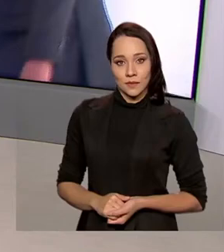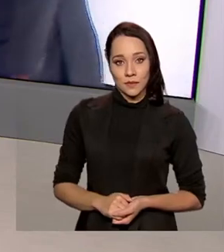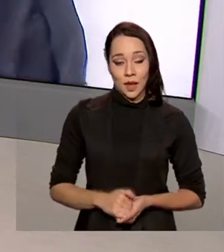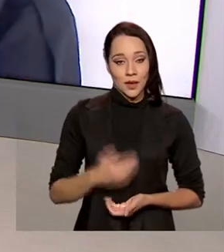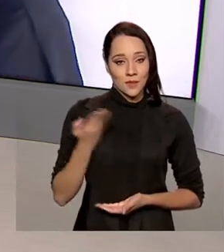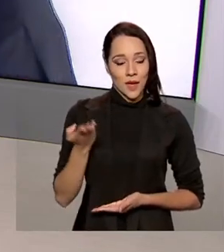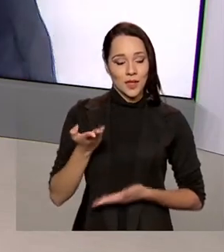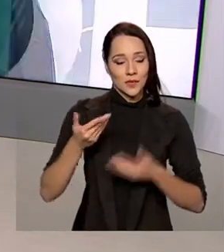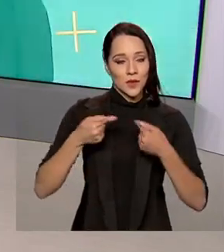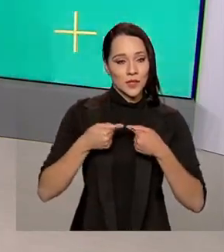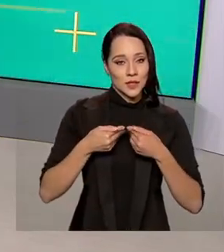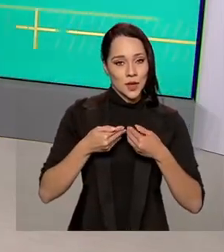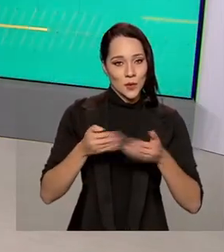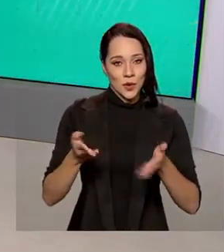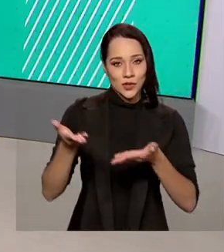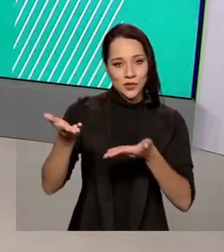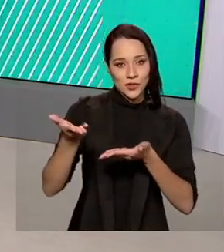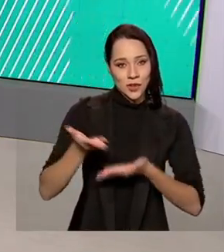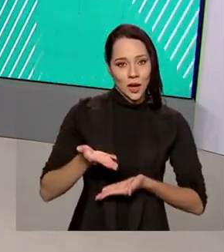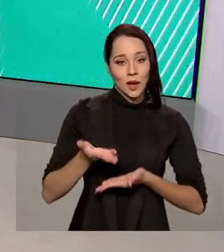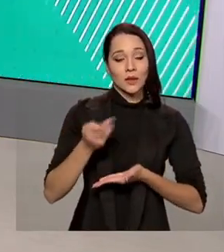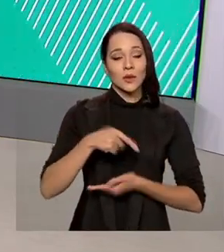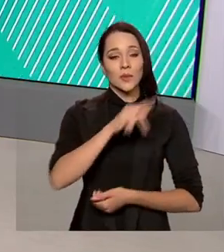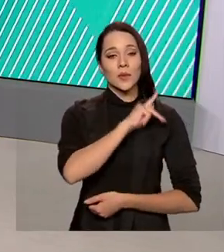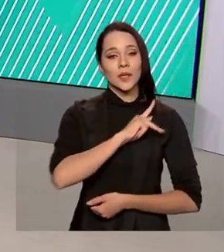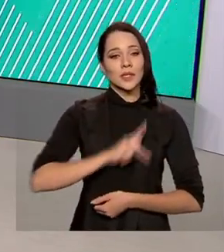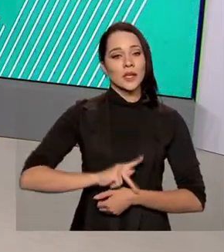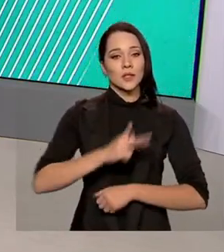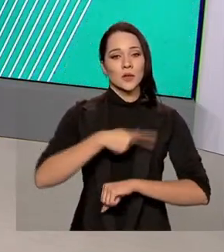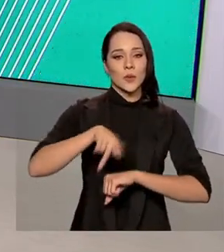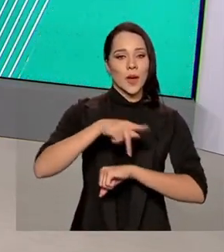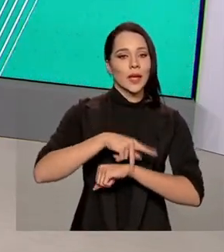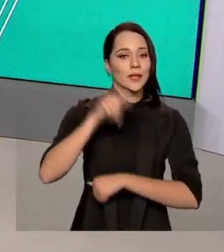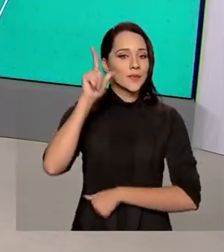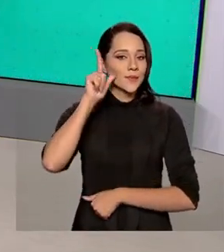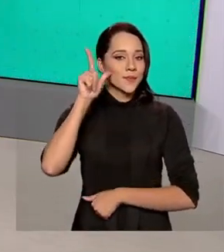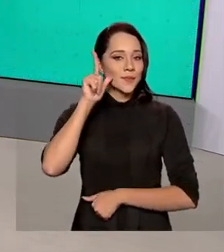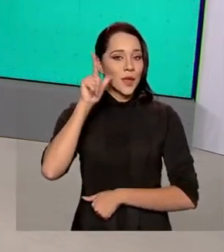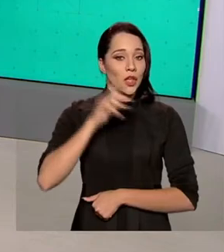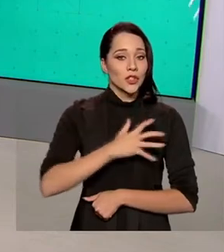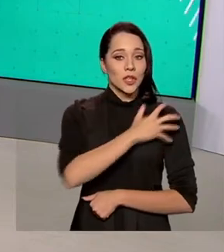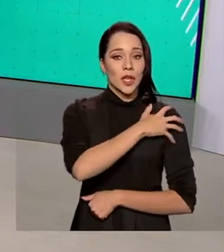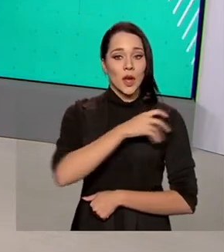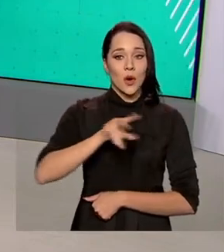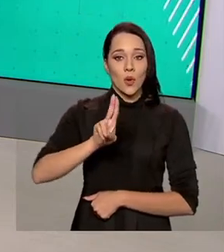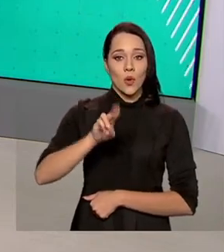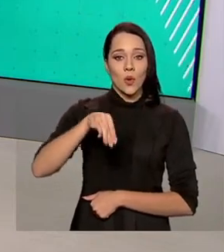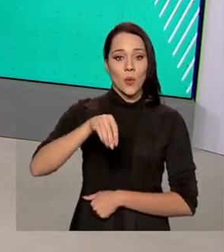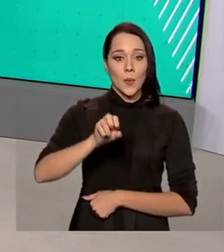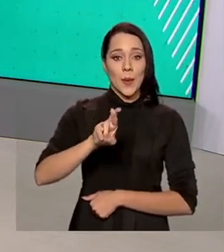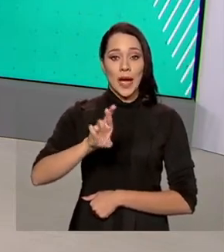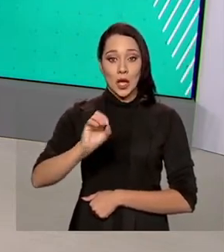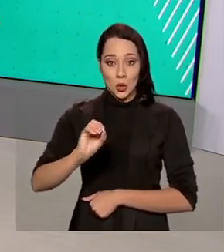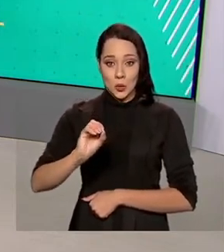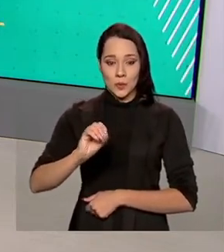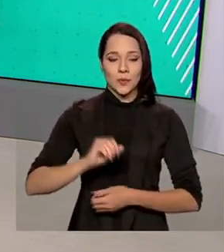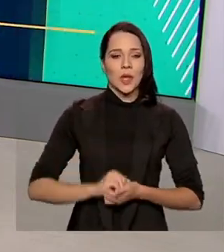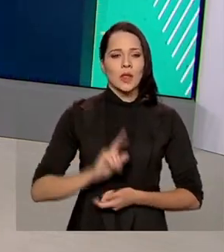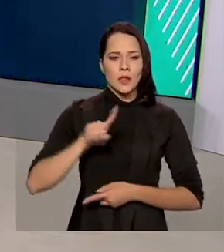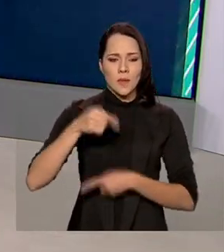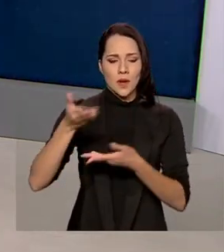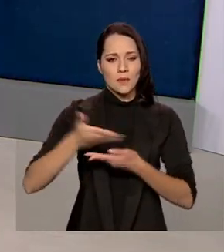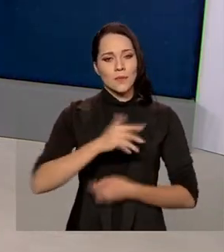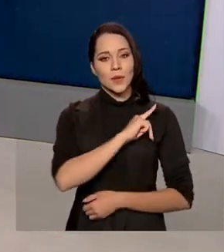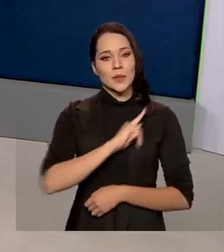Essa foi a cerimônia oficial de chegada do presidente da República da Guiné-Bissau, general Umaro Sissoko Embaló. Após ser recebido